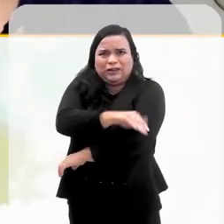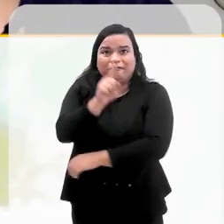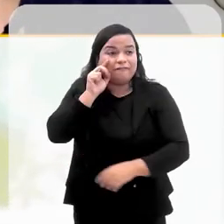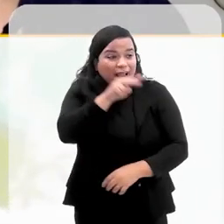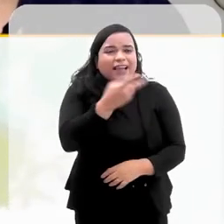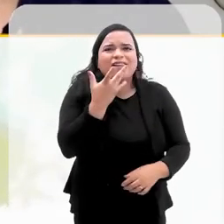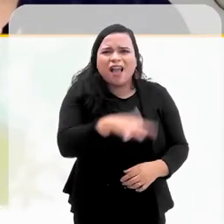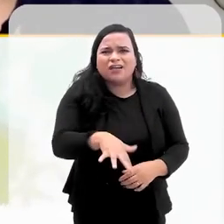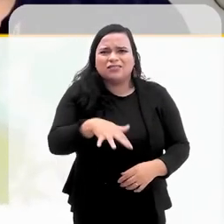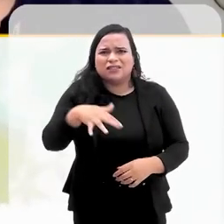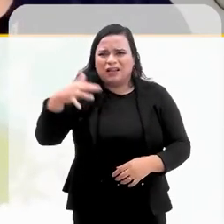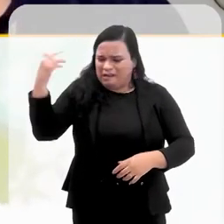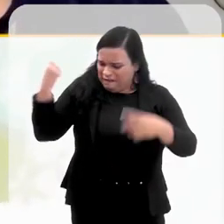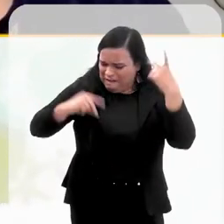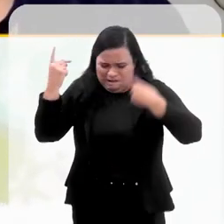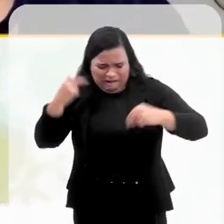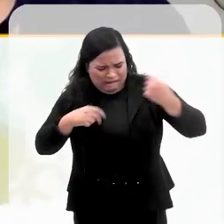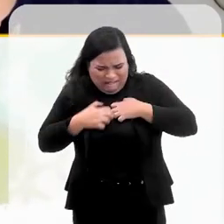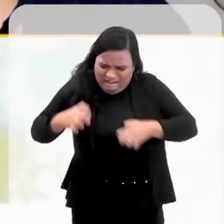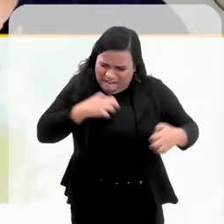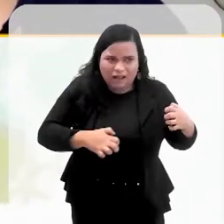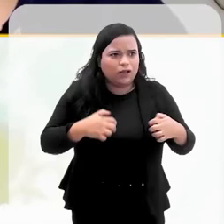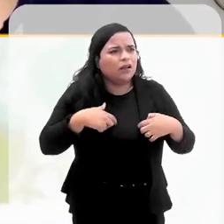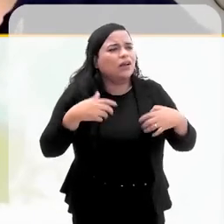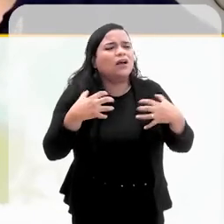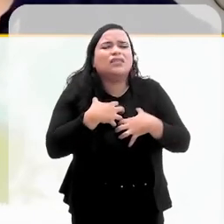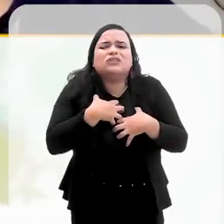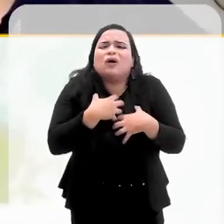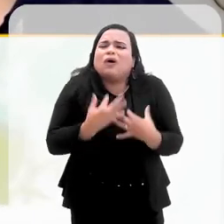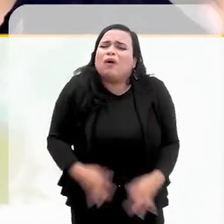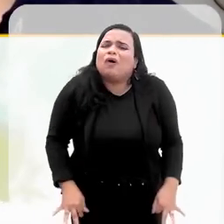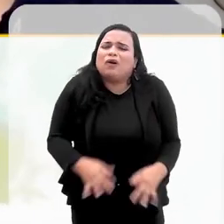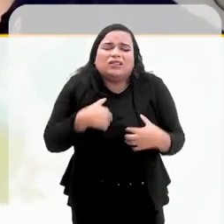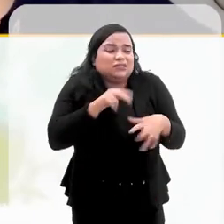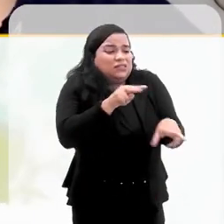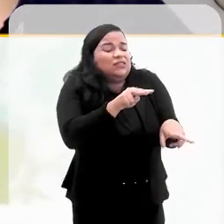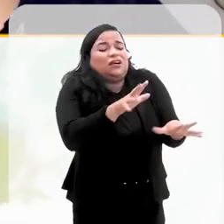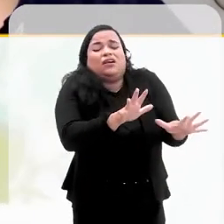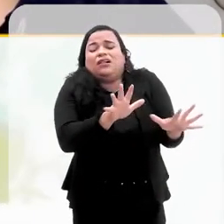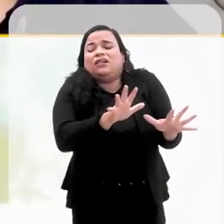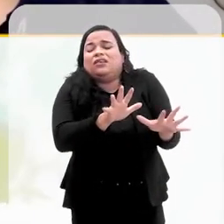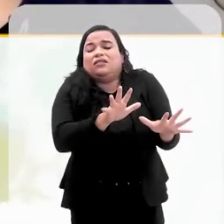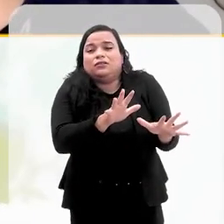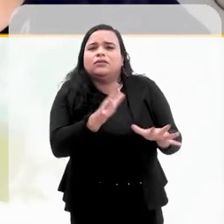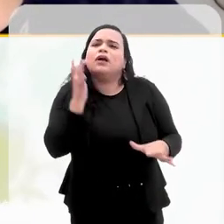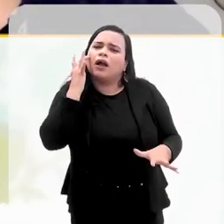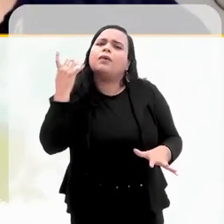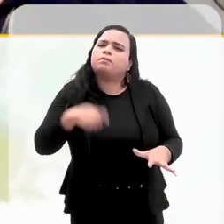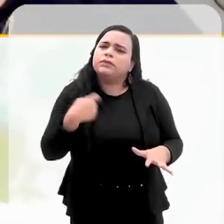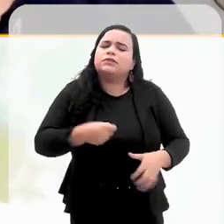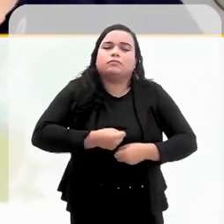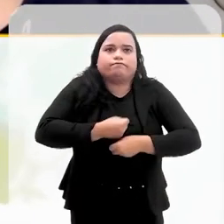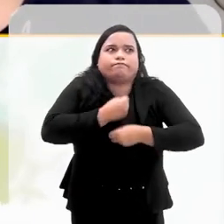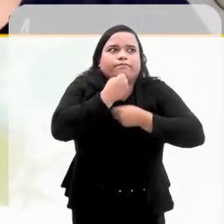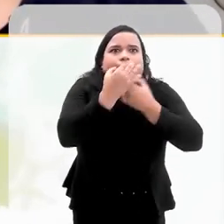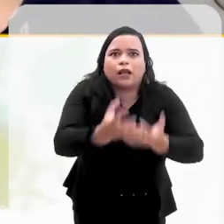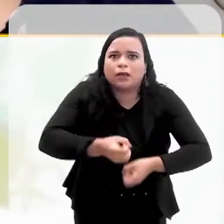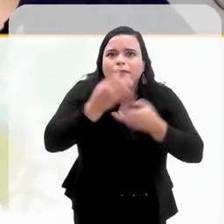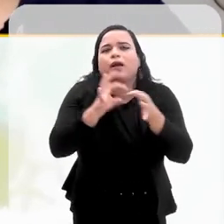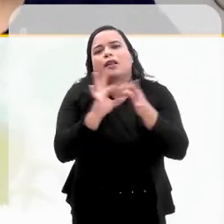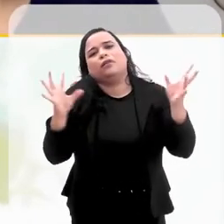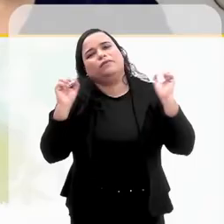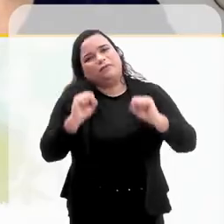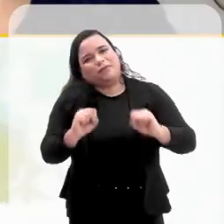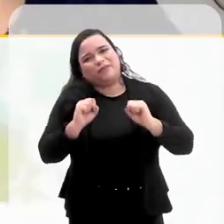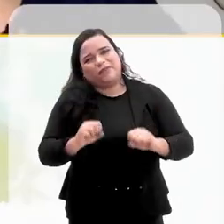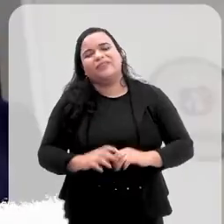que a gente possa falar, que a gente possa respirar, inspirar, pensar e tomar uma atitude, ser